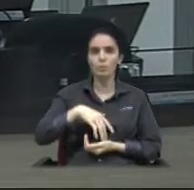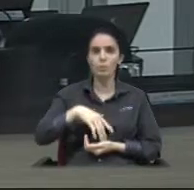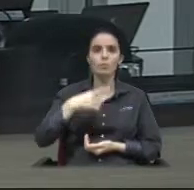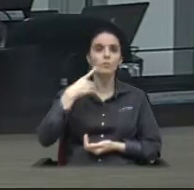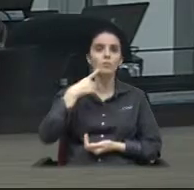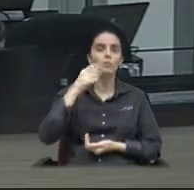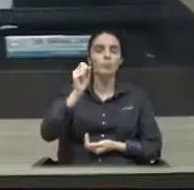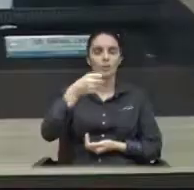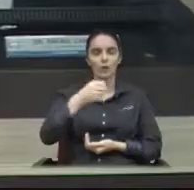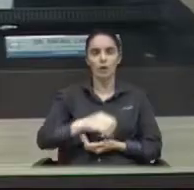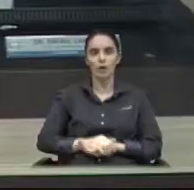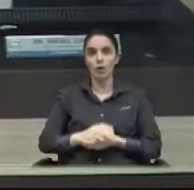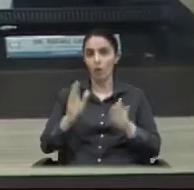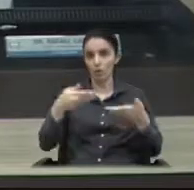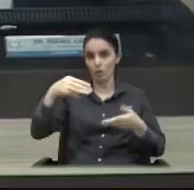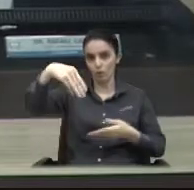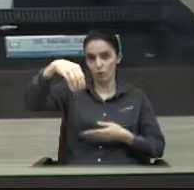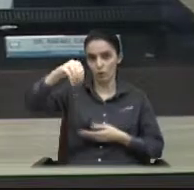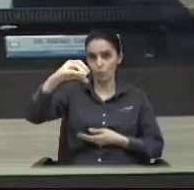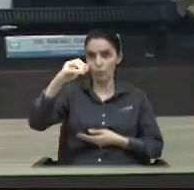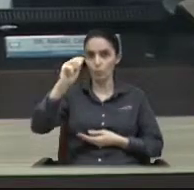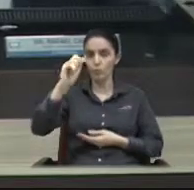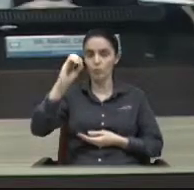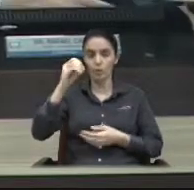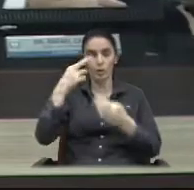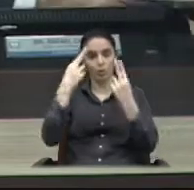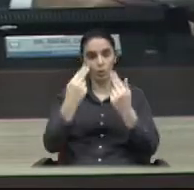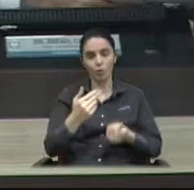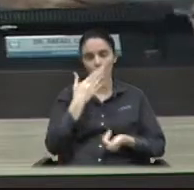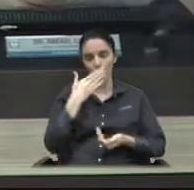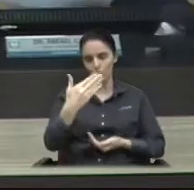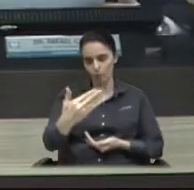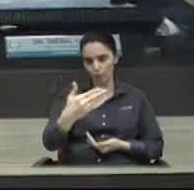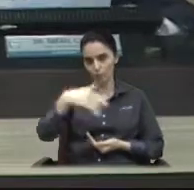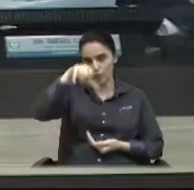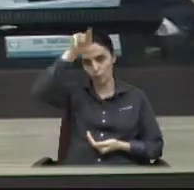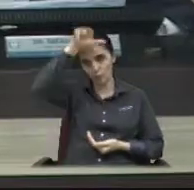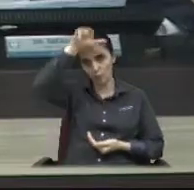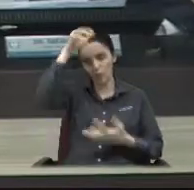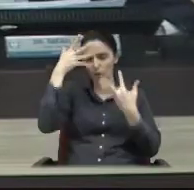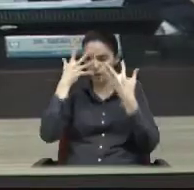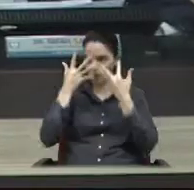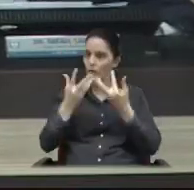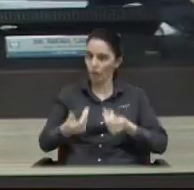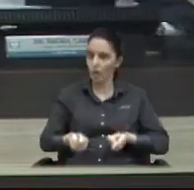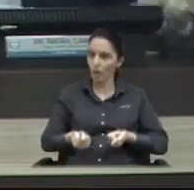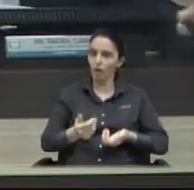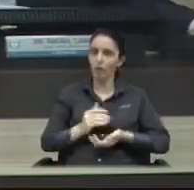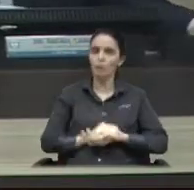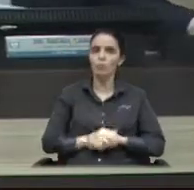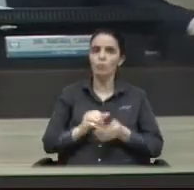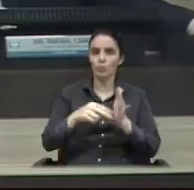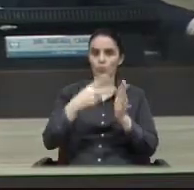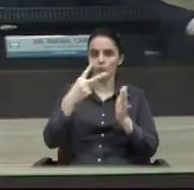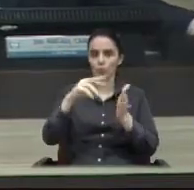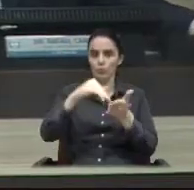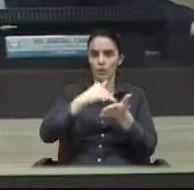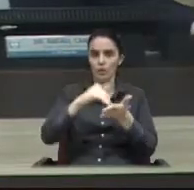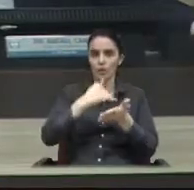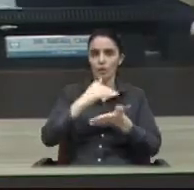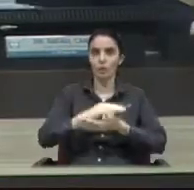presidente a leitura das moções conforme deliberado pelos líderes senhor segundo o secretário